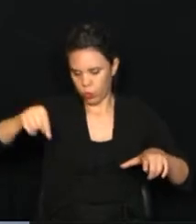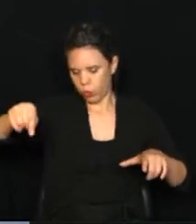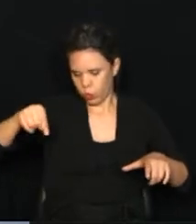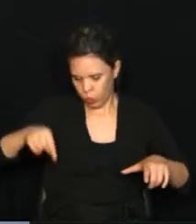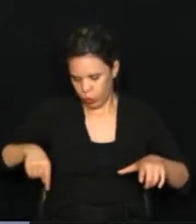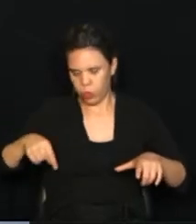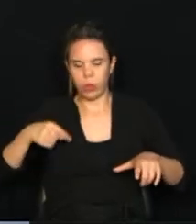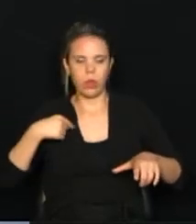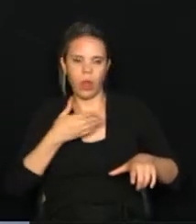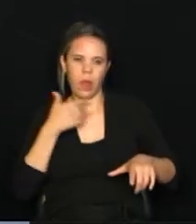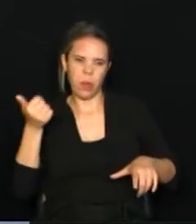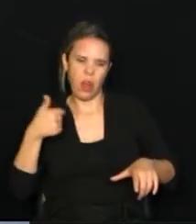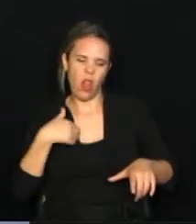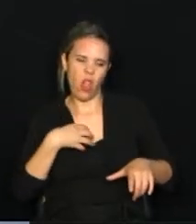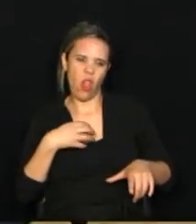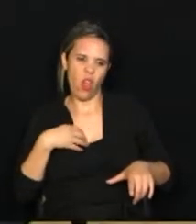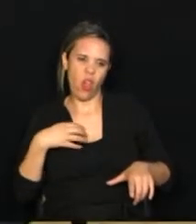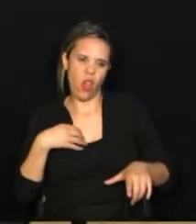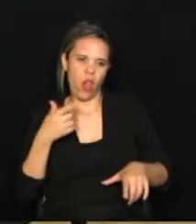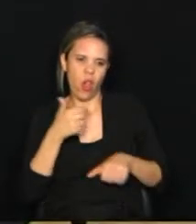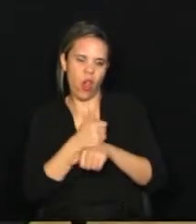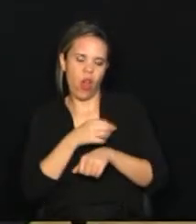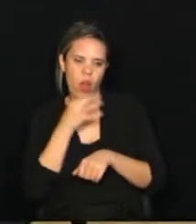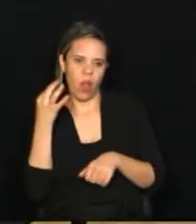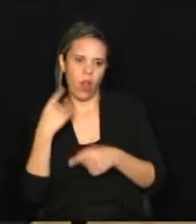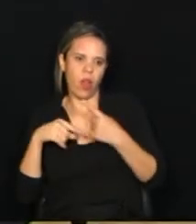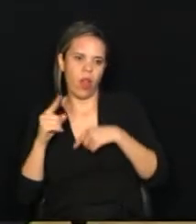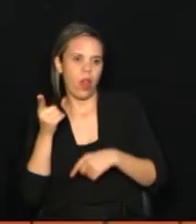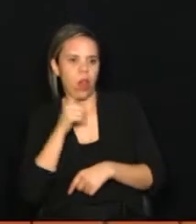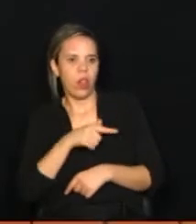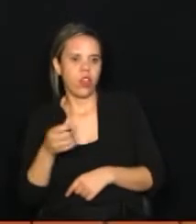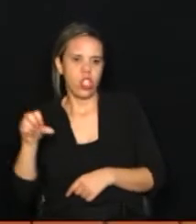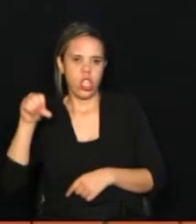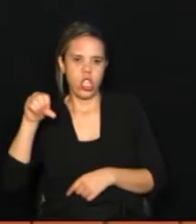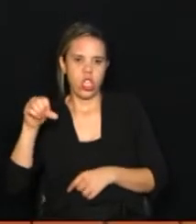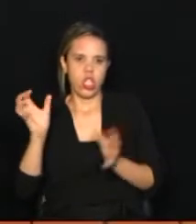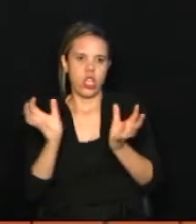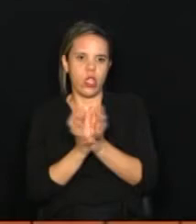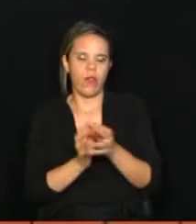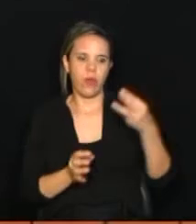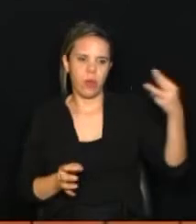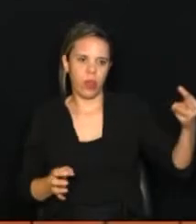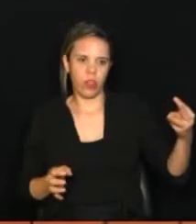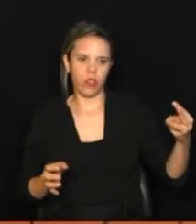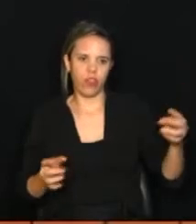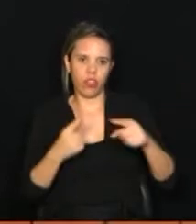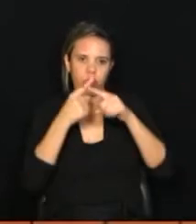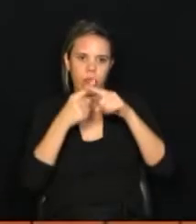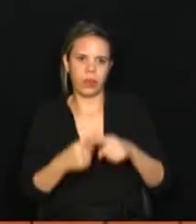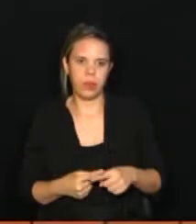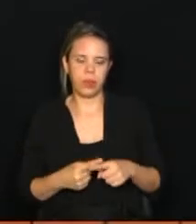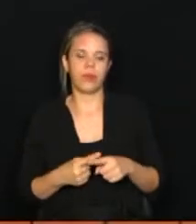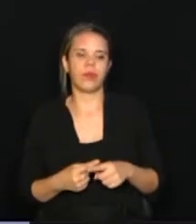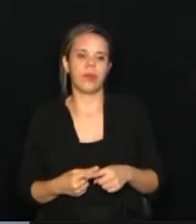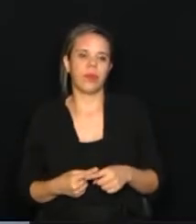mesmo. Recentemente você conseguiu 9 bolas de 3 numa partida?